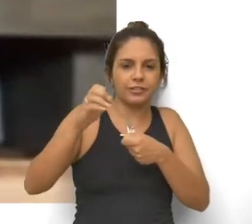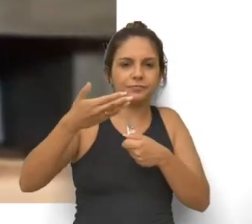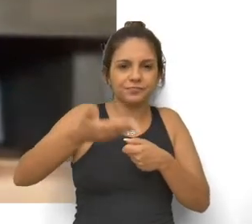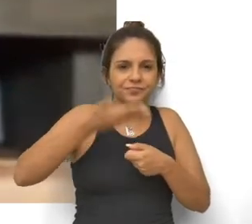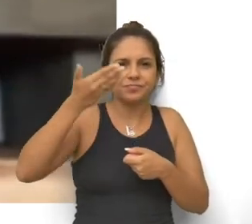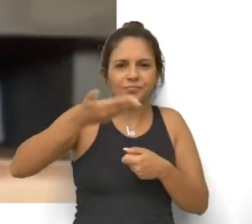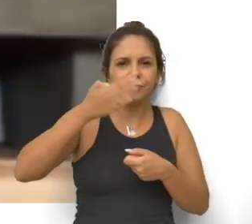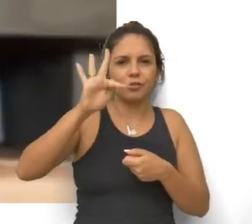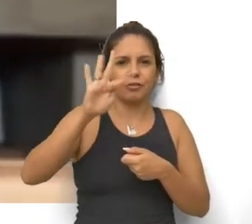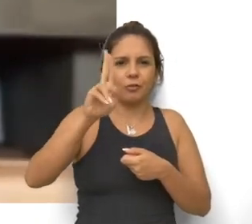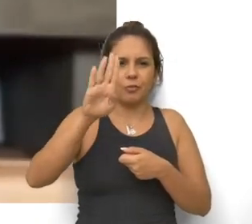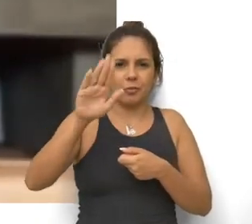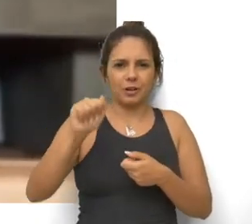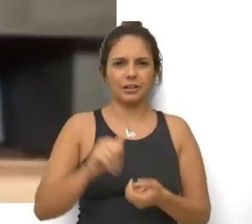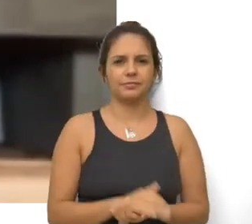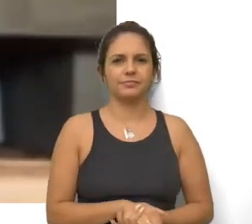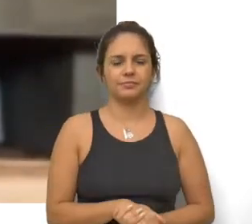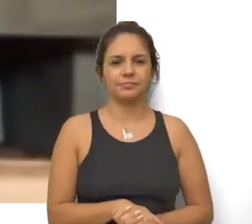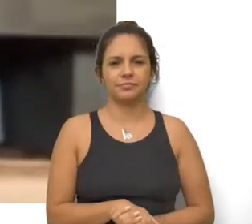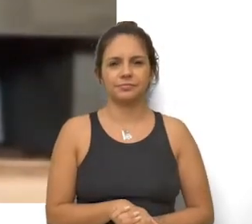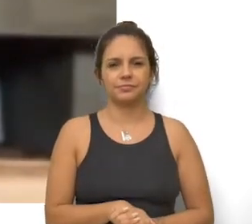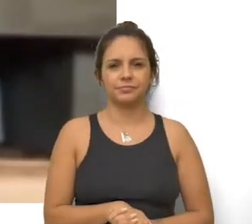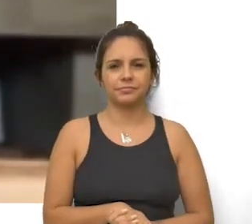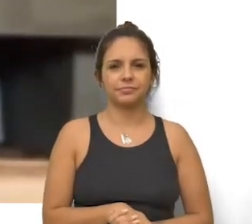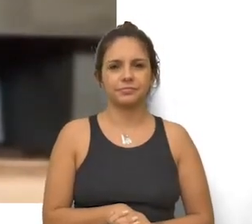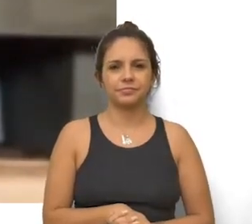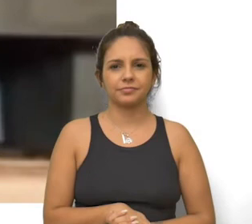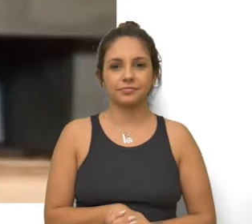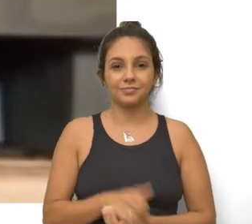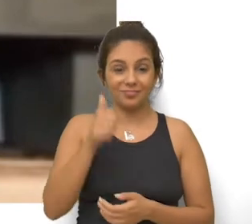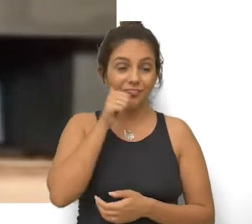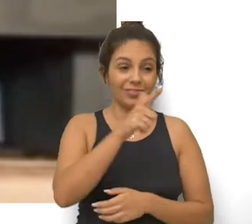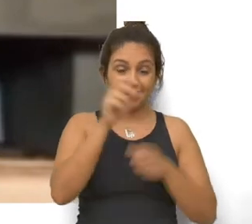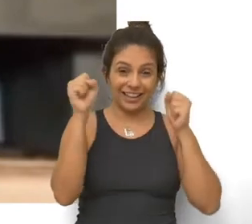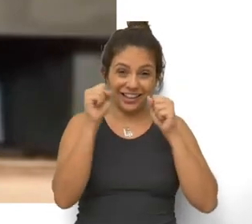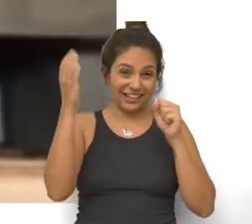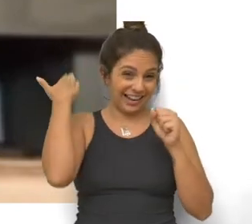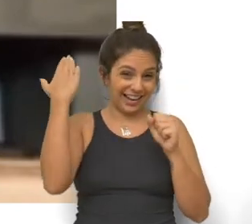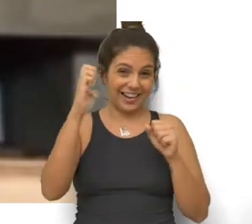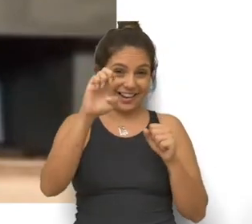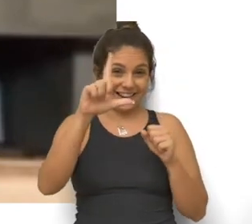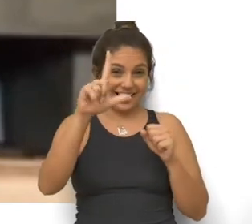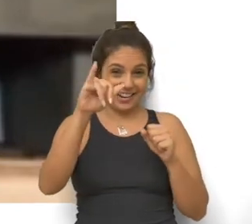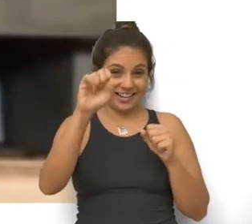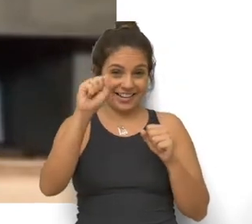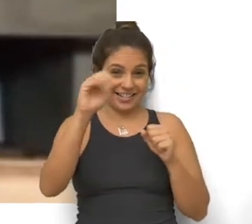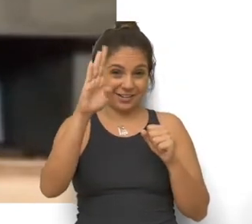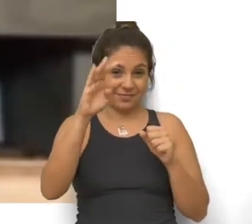de fubá, uma coisa deliciosa. E ganhamos presentes, não foi,